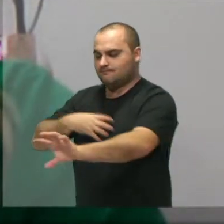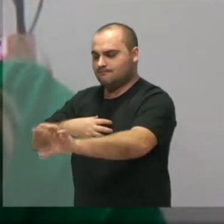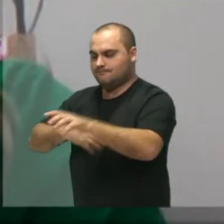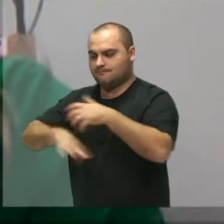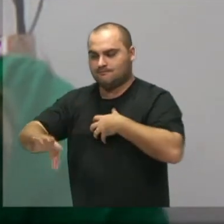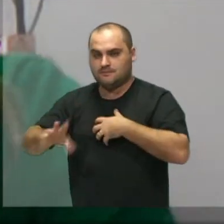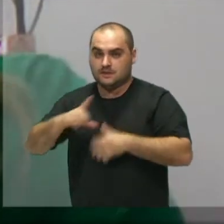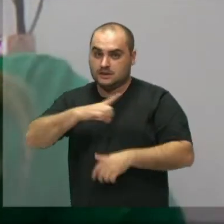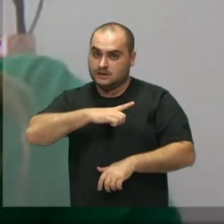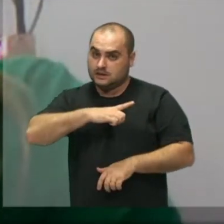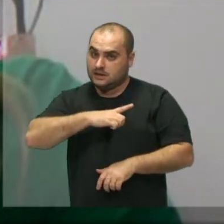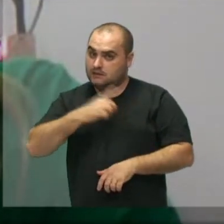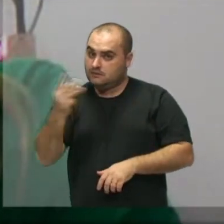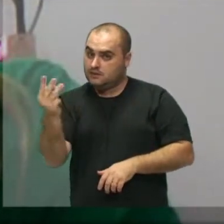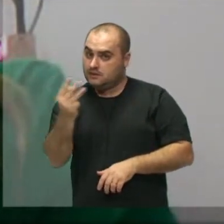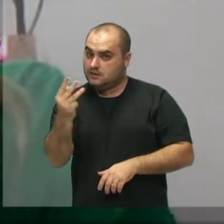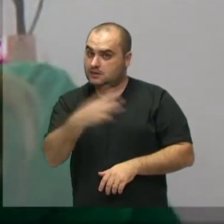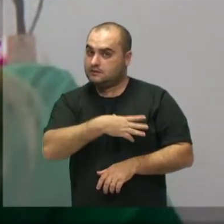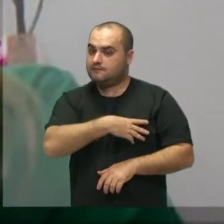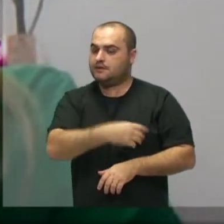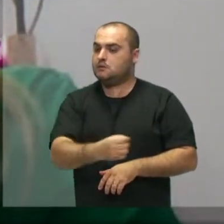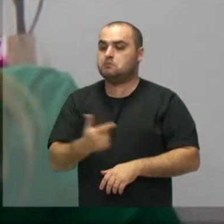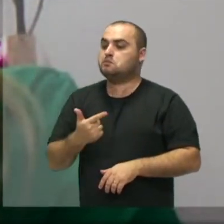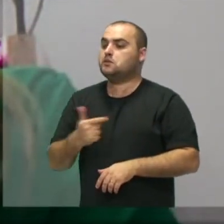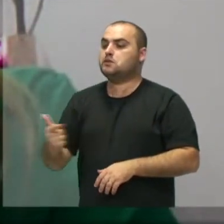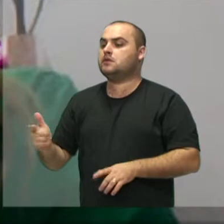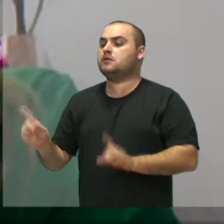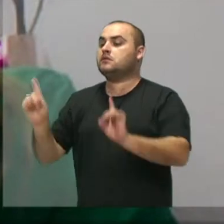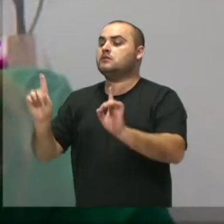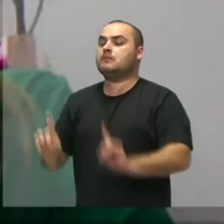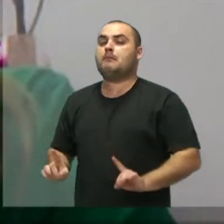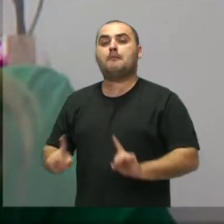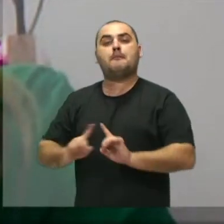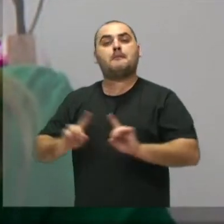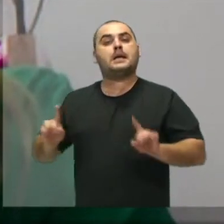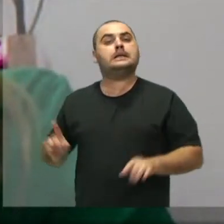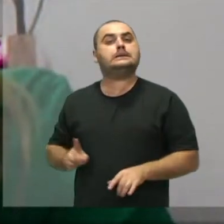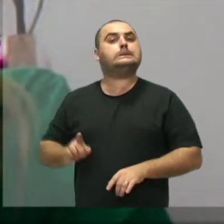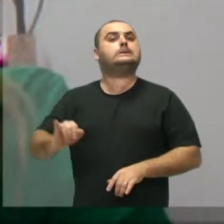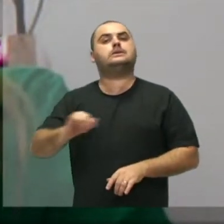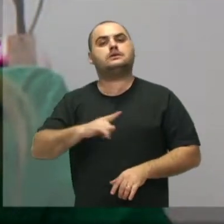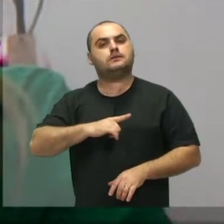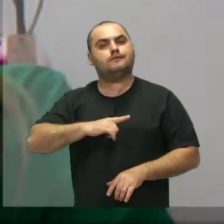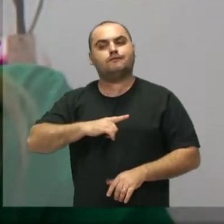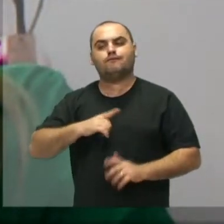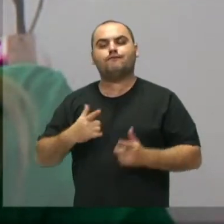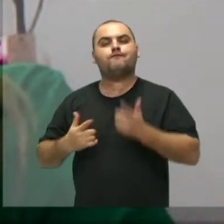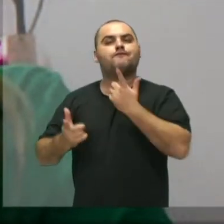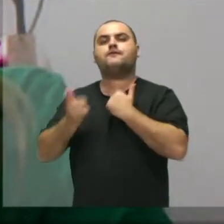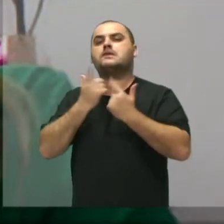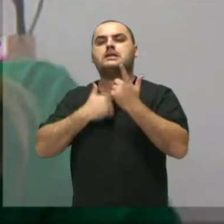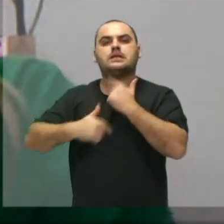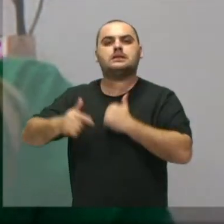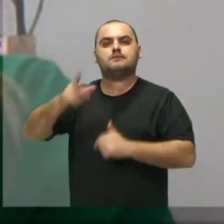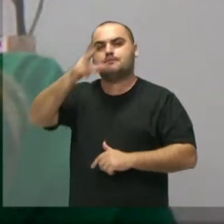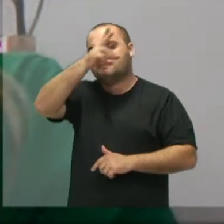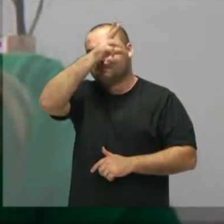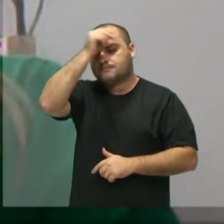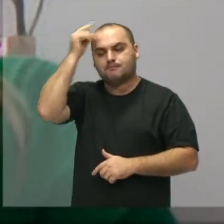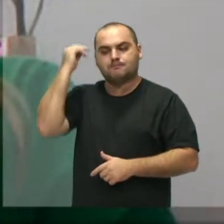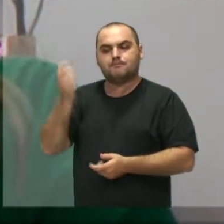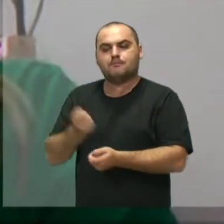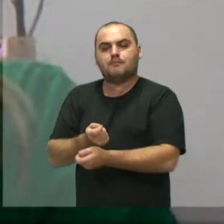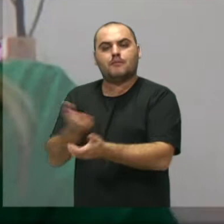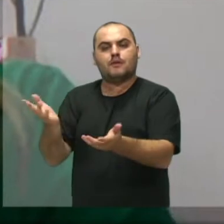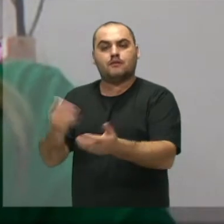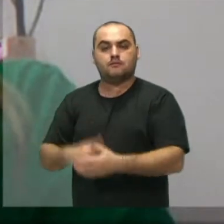filhos, meus filhos não têm deficiência, mas se tivesse, o que eu queria que o poder público oferecesse? Né? Não sou idosa também,